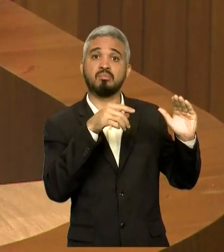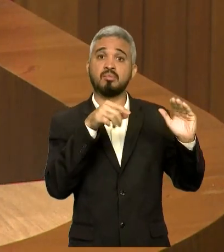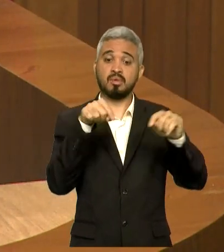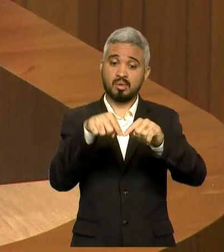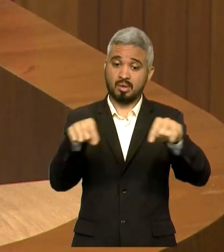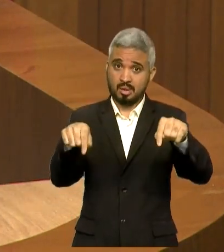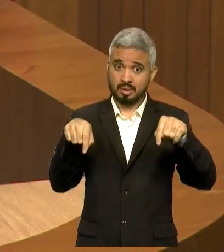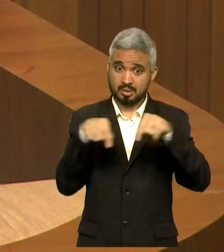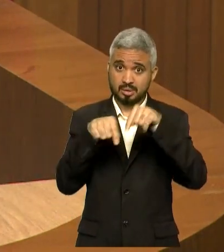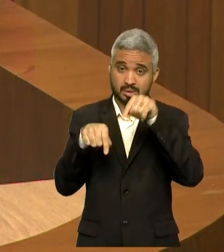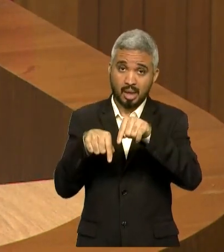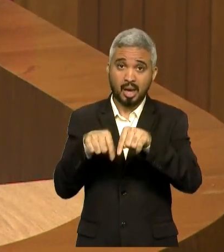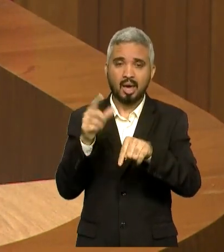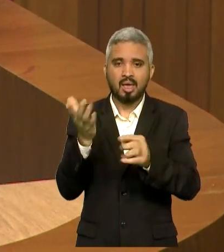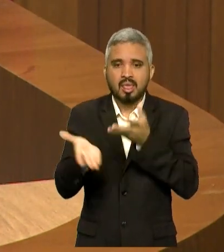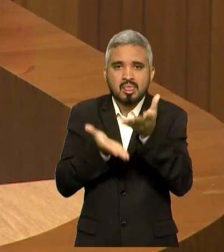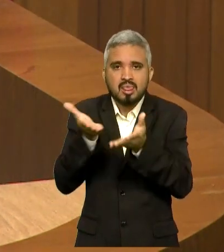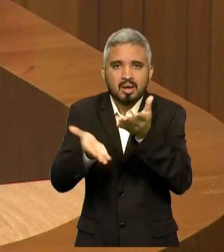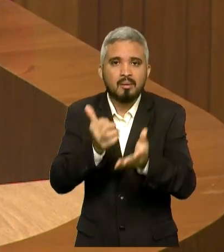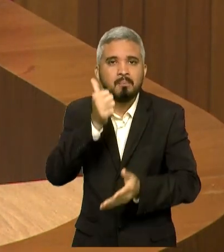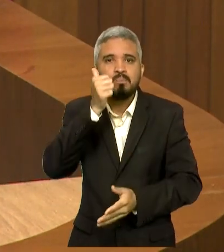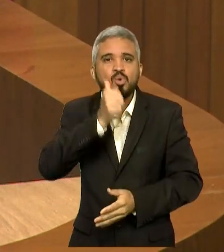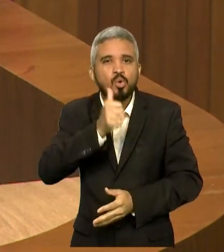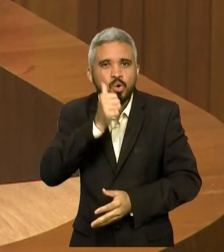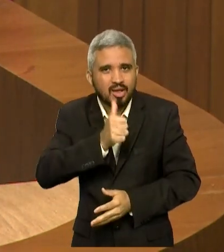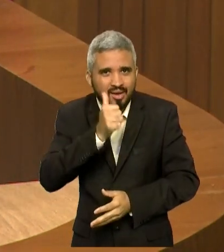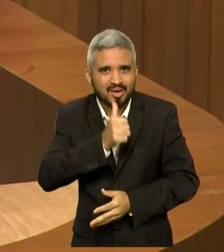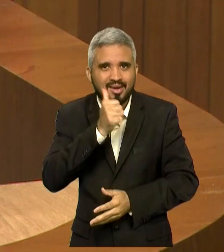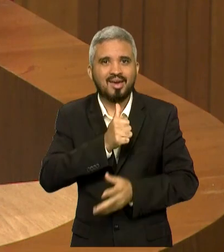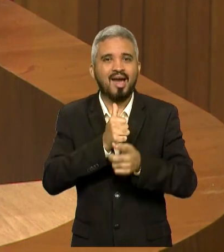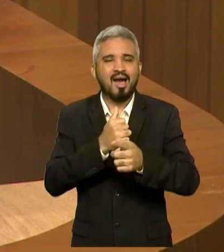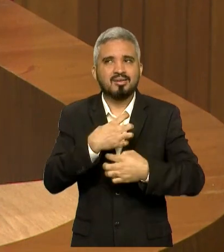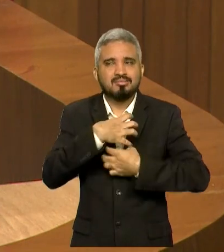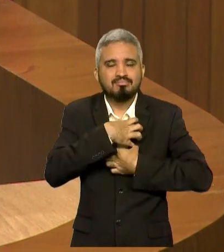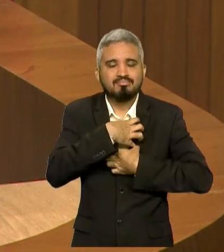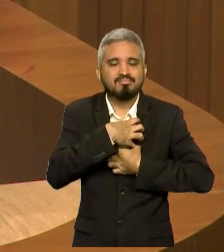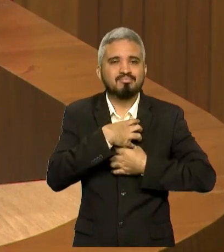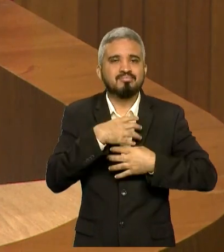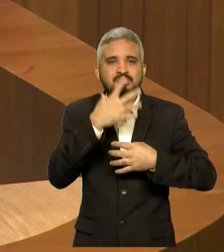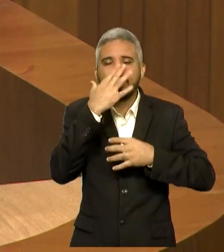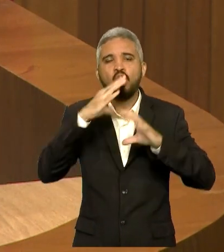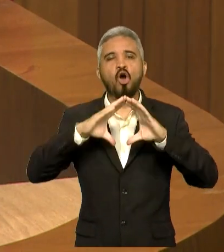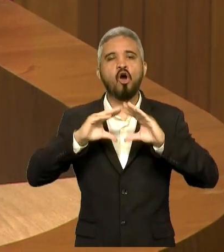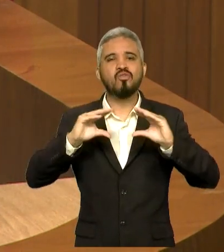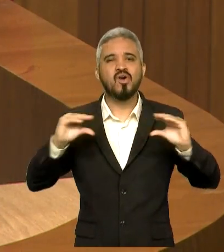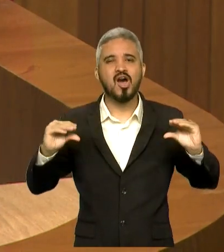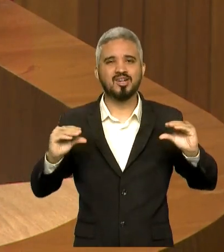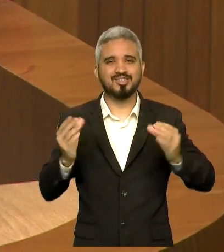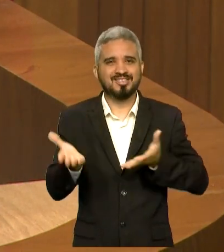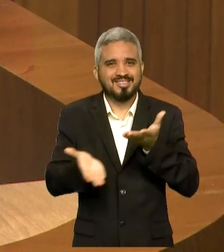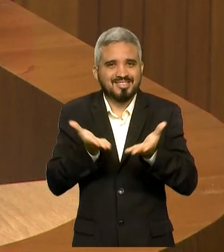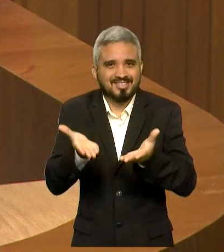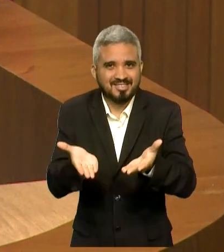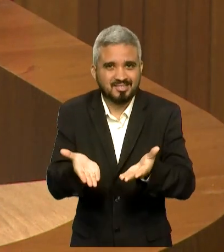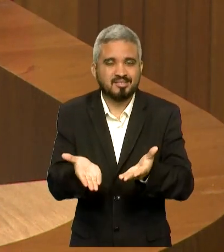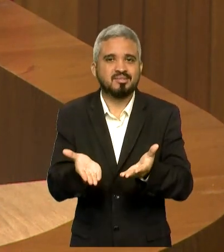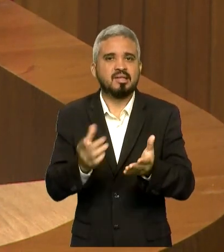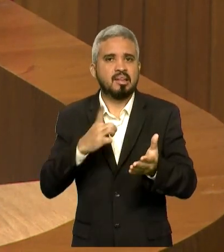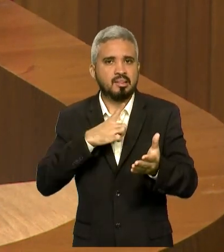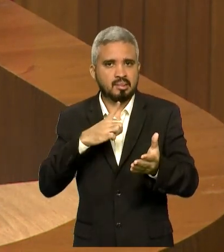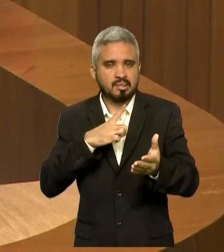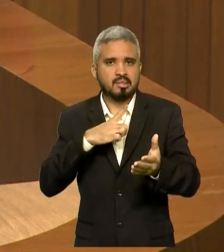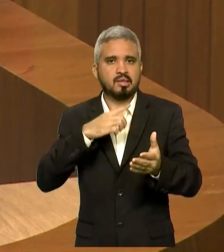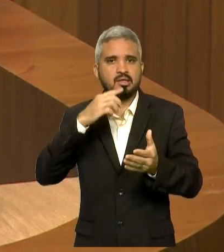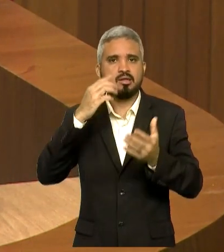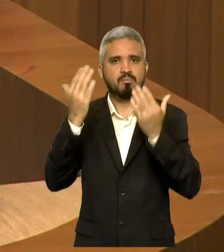é prestado. E onde, aliás, já acontece também, outros serviços são prestados. Atendimento psicológico, atendimento